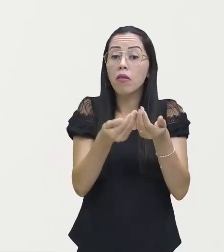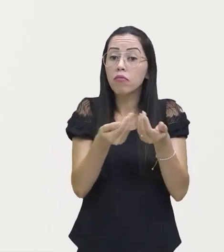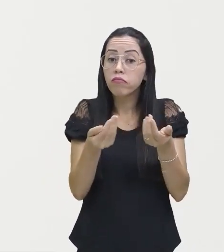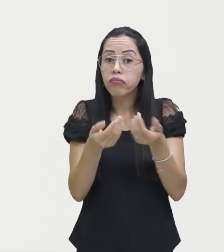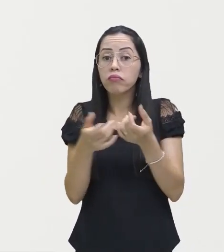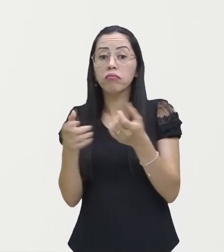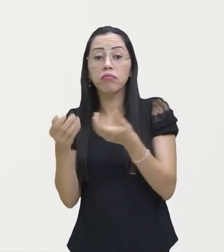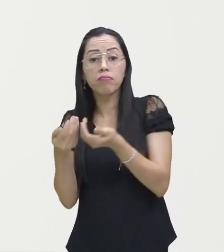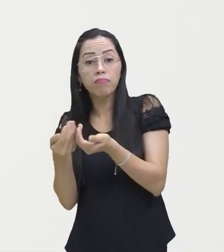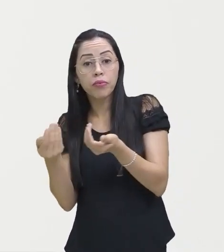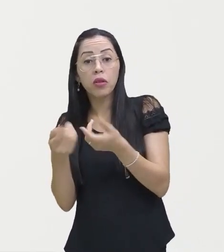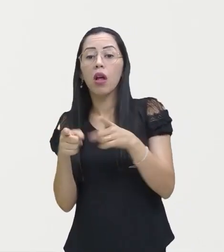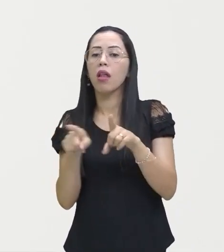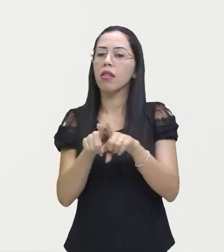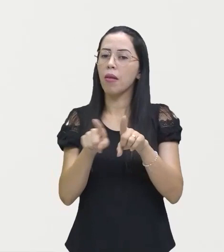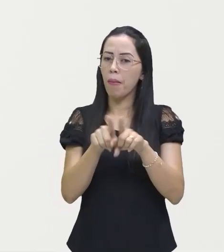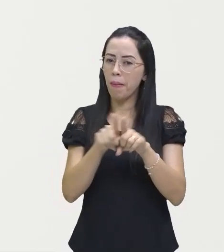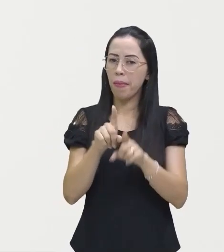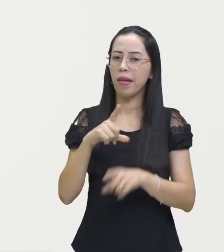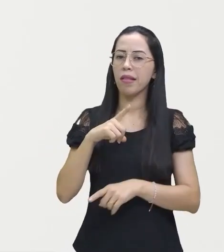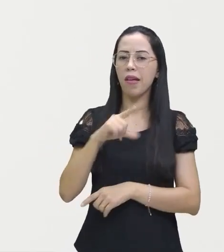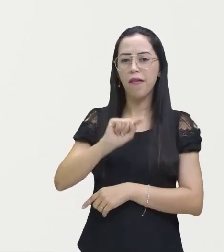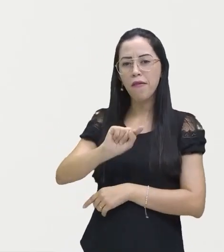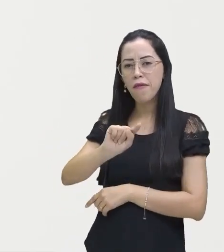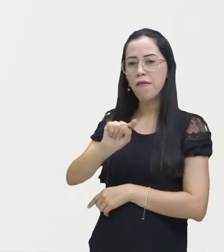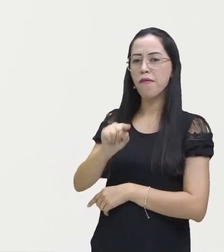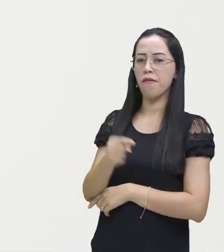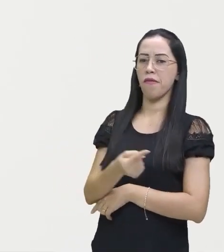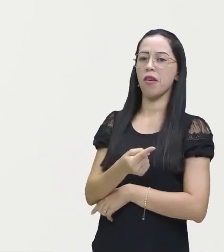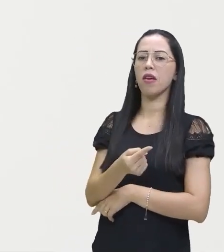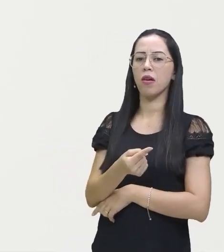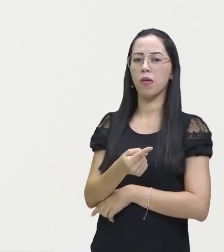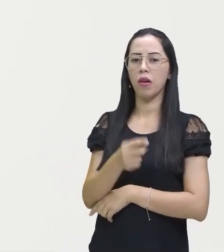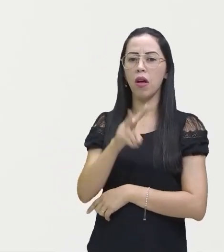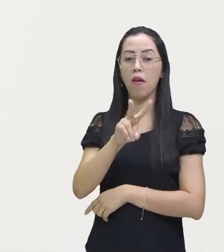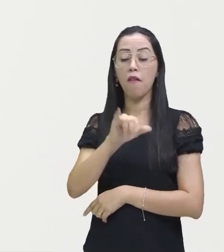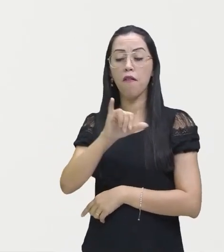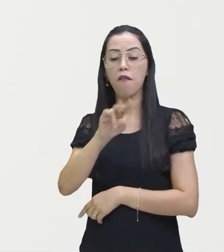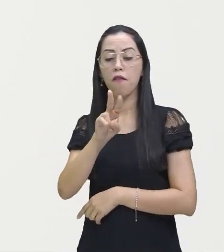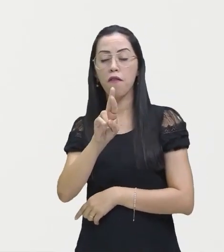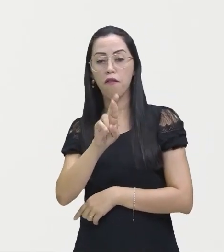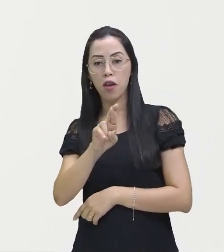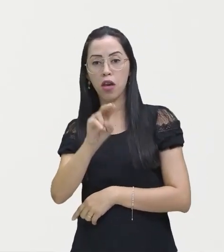esse outro sinal que nós encontramos, que também